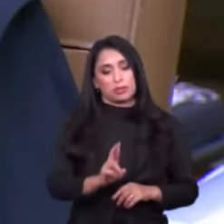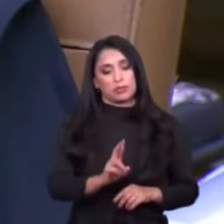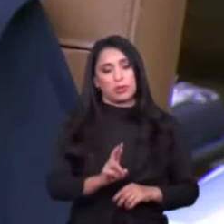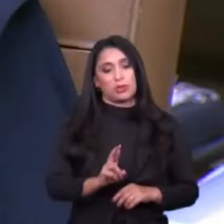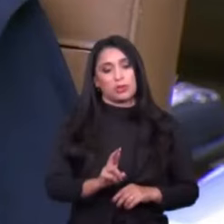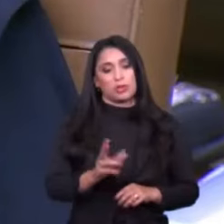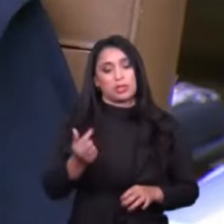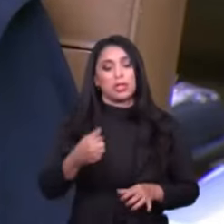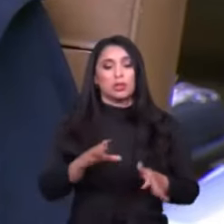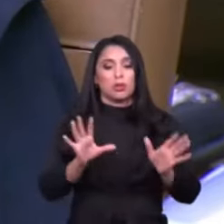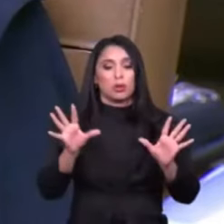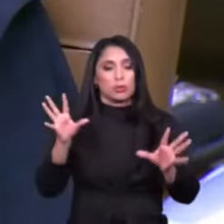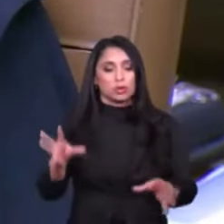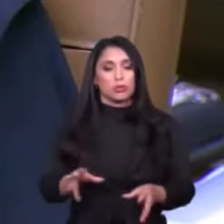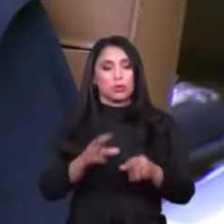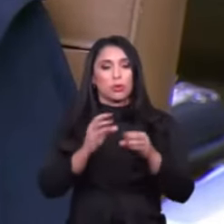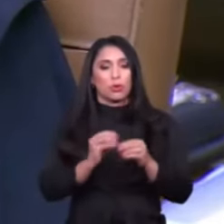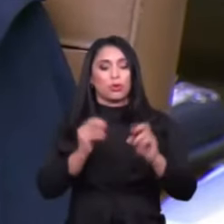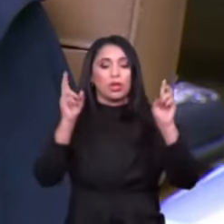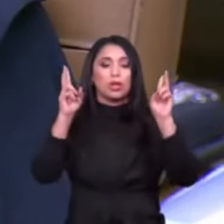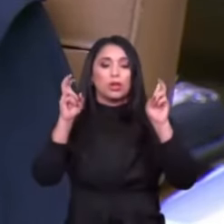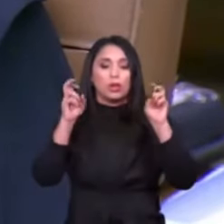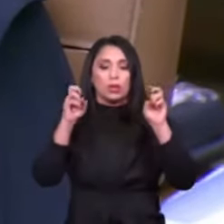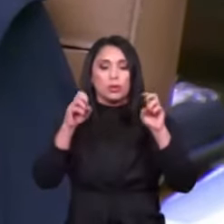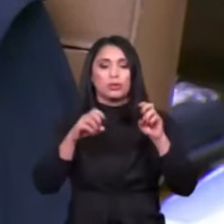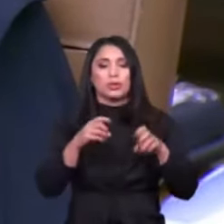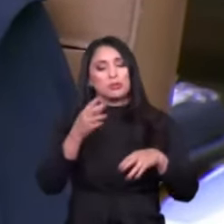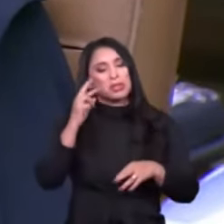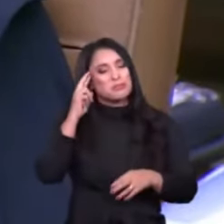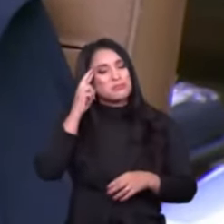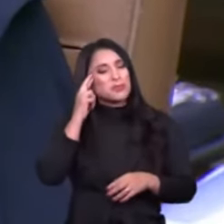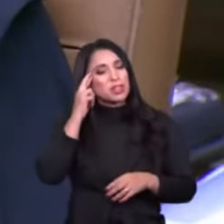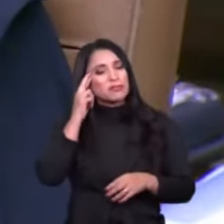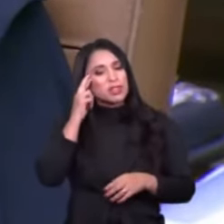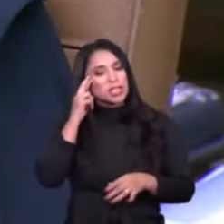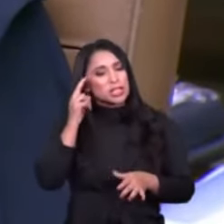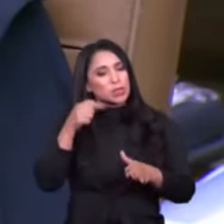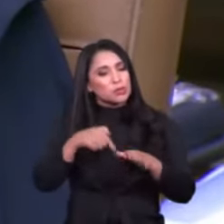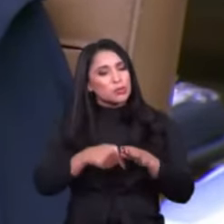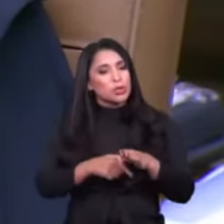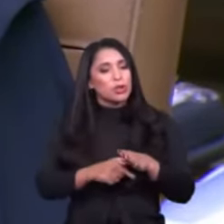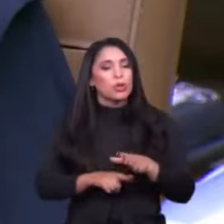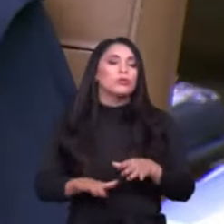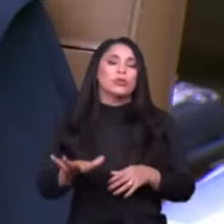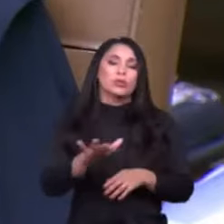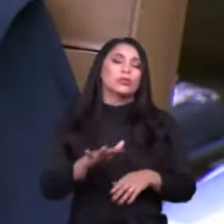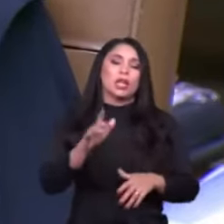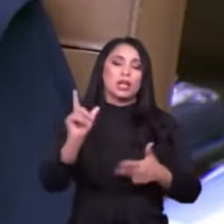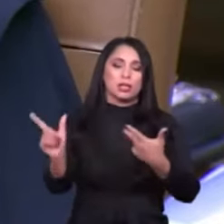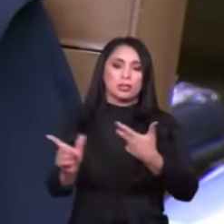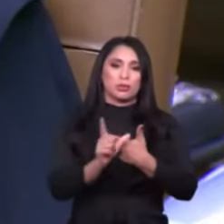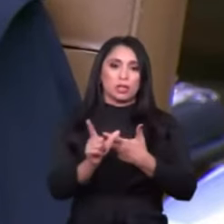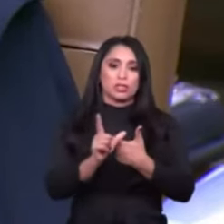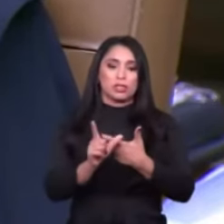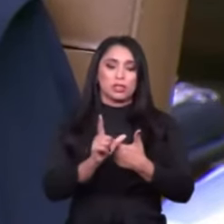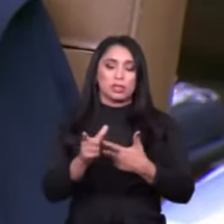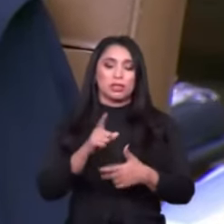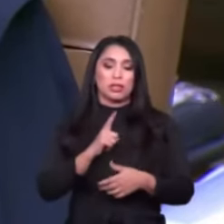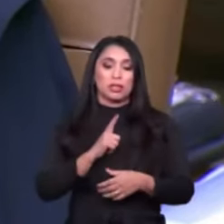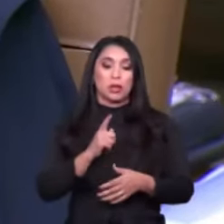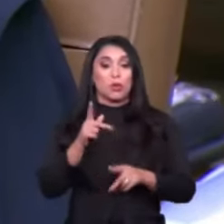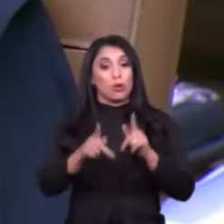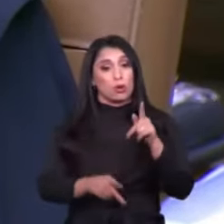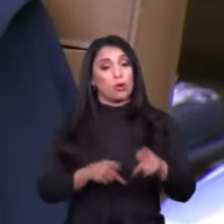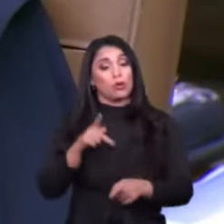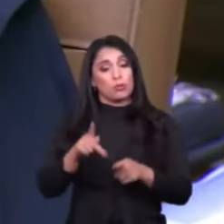me permitem concluir que a matéria demanda profunda reflexão e debate próprios à seara do Legislativo. Em tal arena, o povo, os